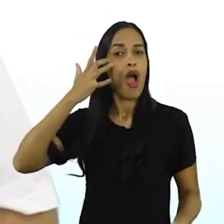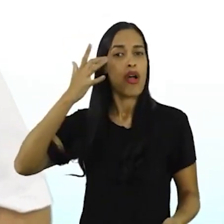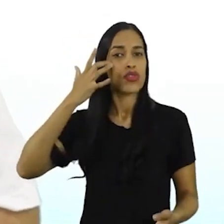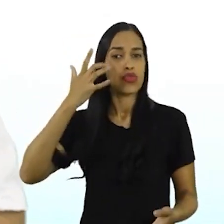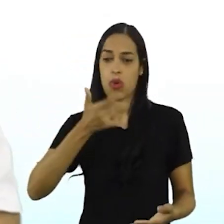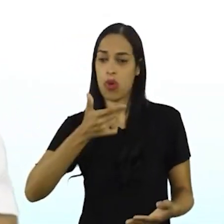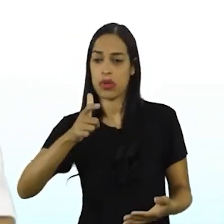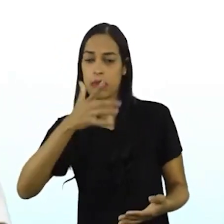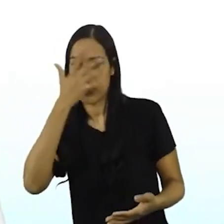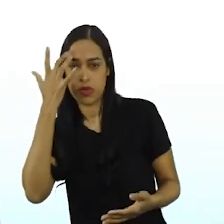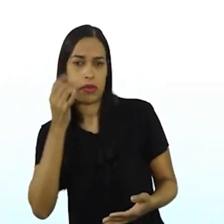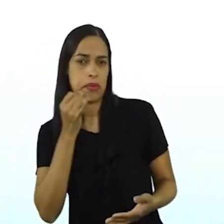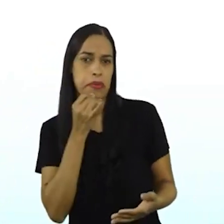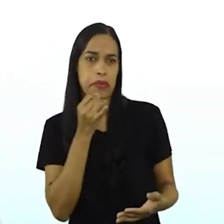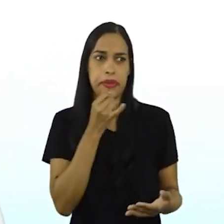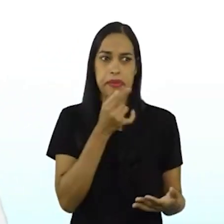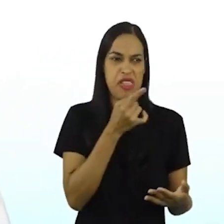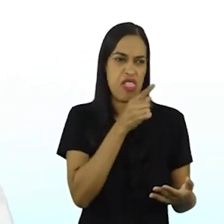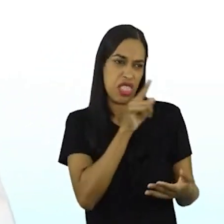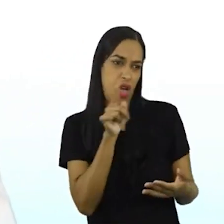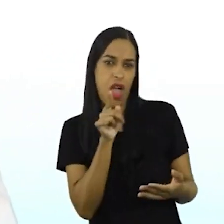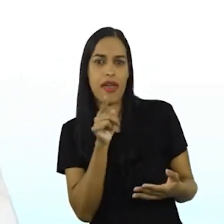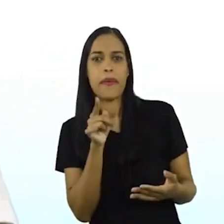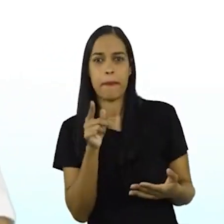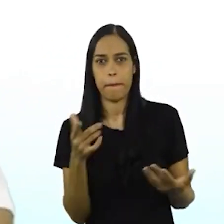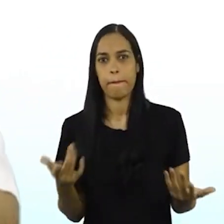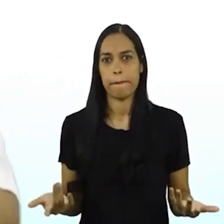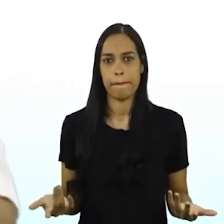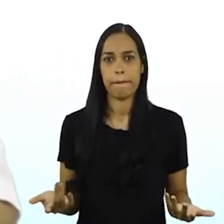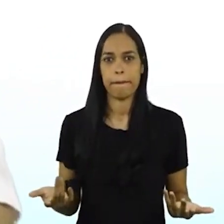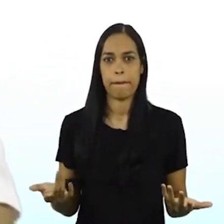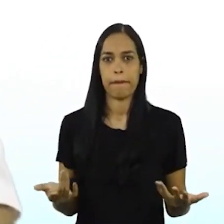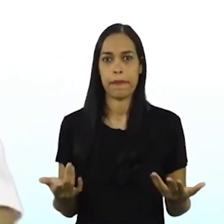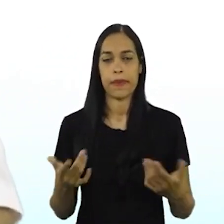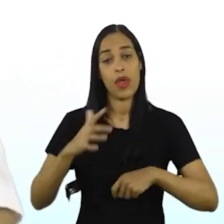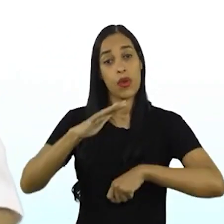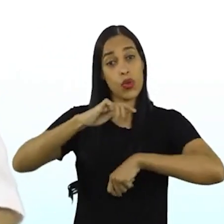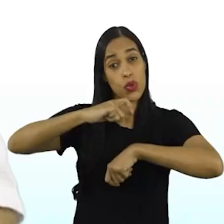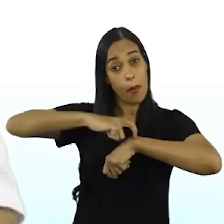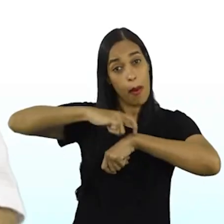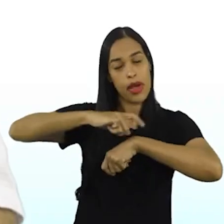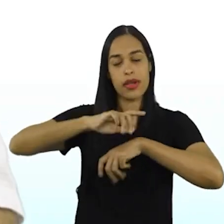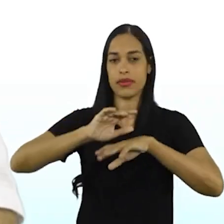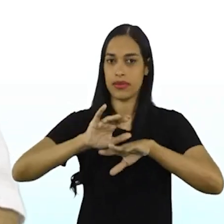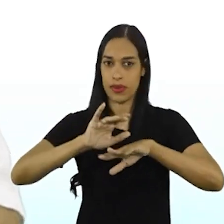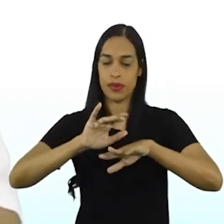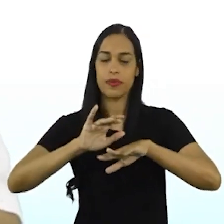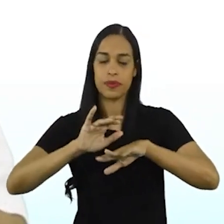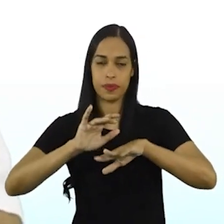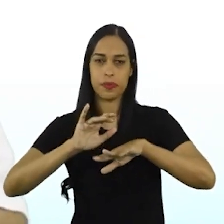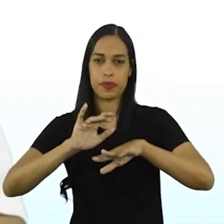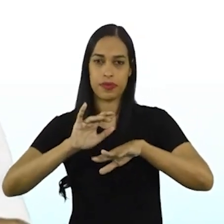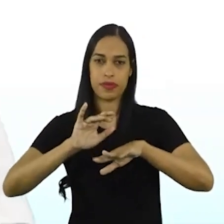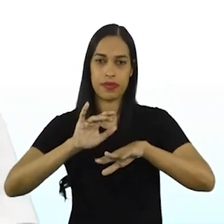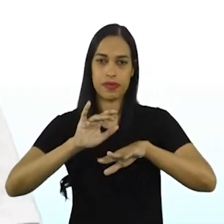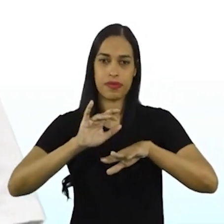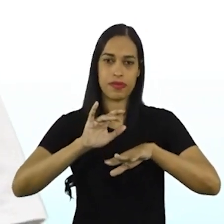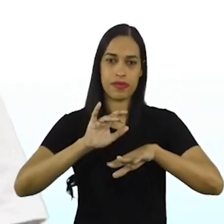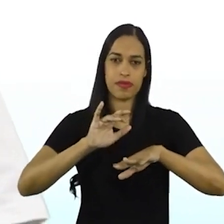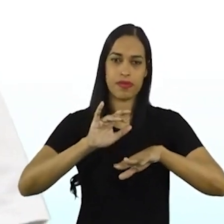Outra pessoa pode dizer, não, ela não é. Então, a partir do momento que há, não